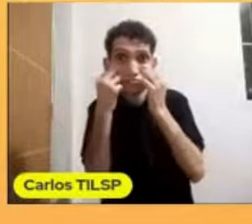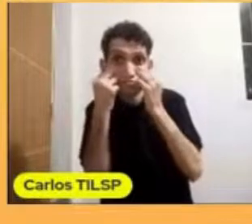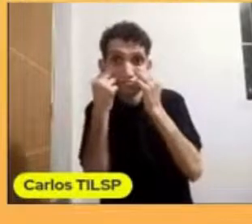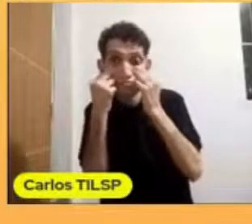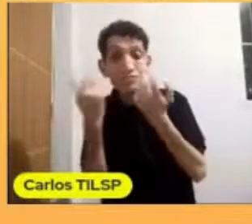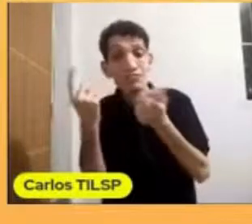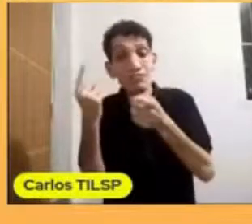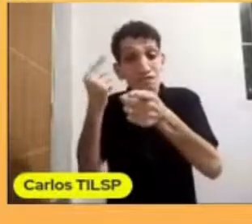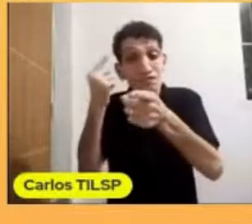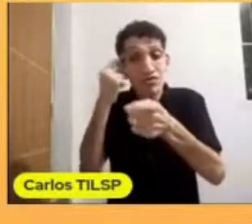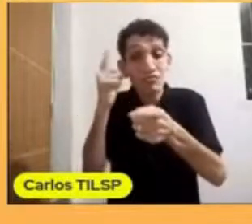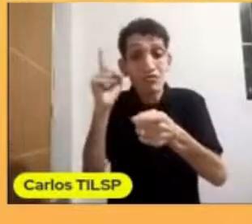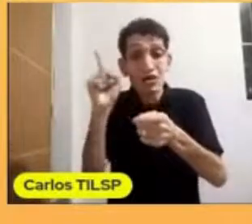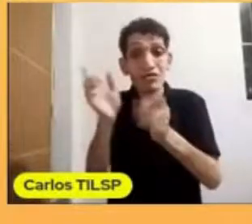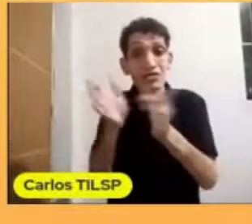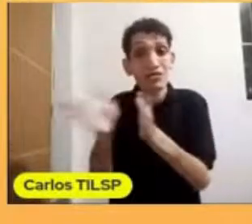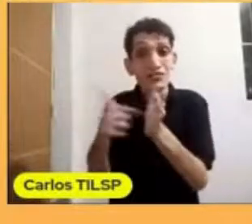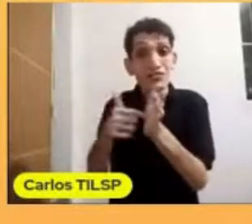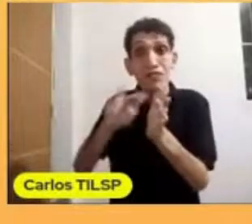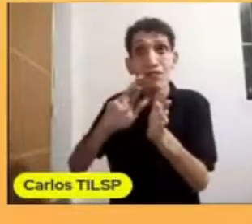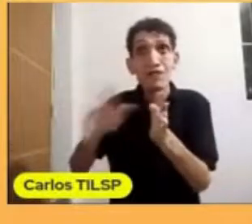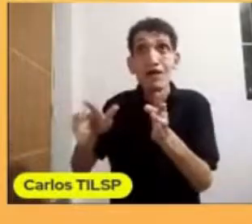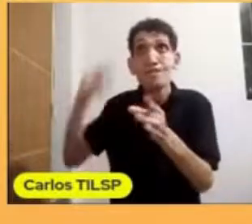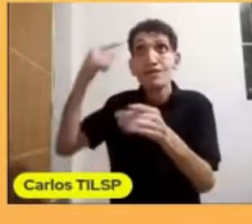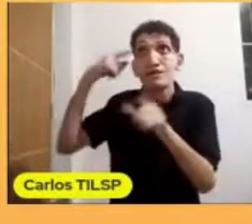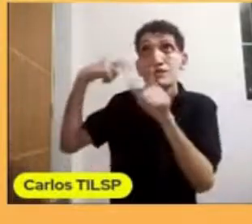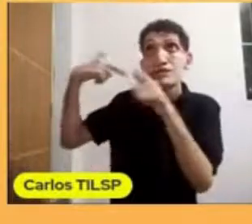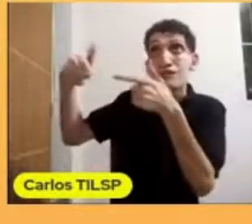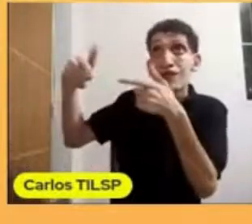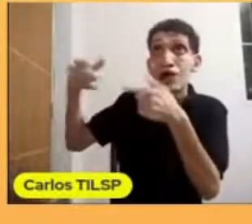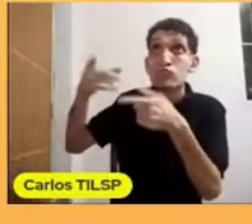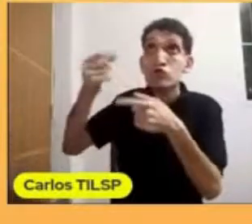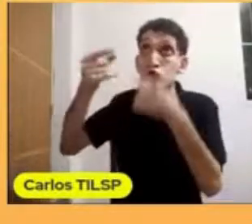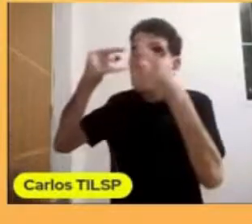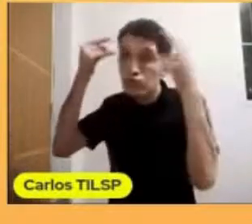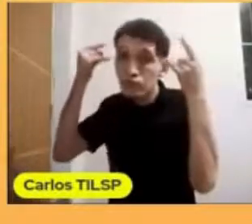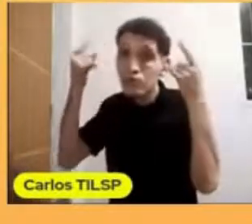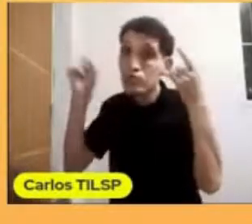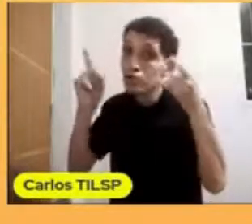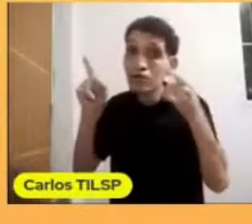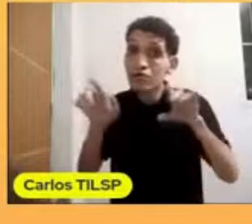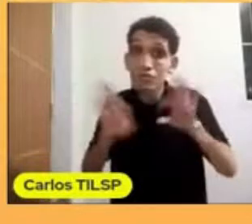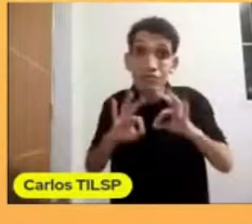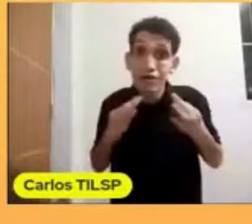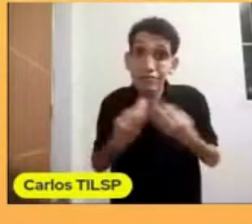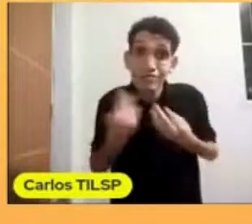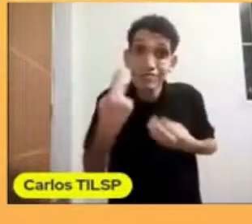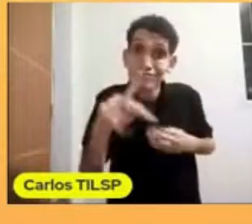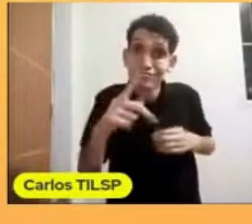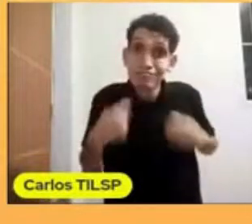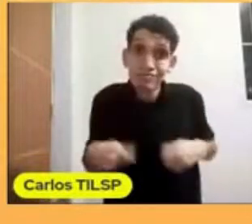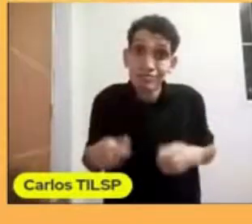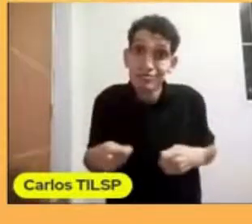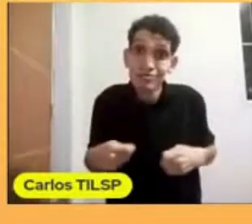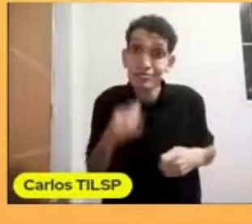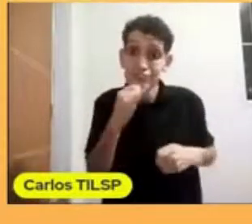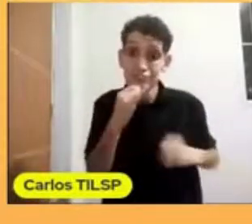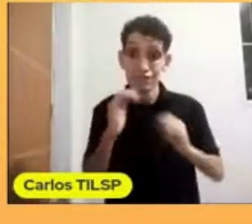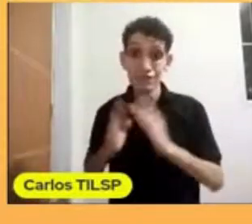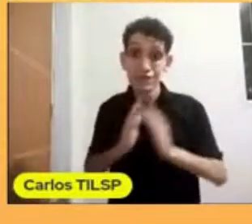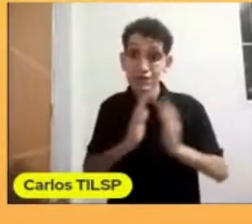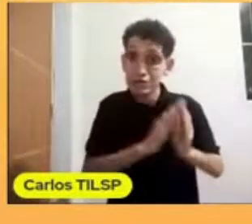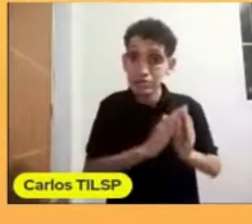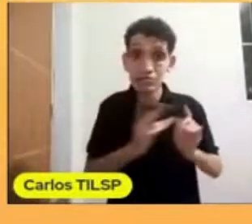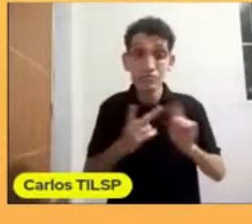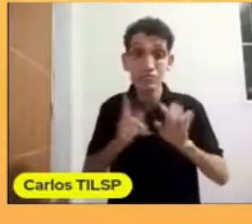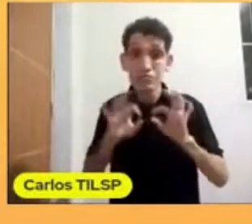mais próxima do que a gente pensa. Pode ser aí uma pessoa da família, um vizinho, né, um colega de trabalho, e às vezes as